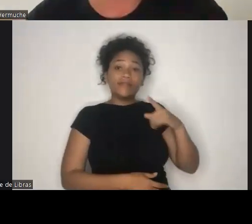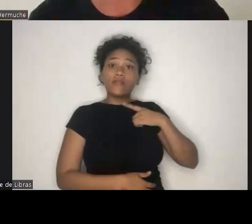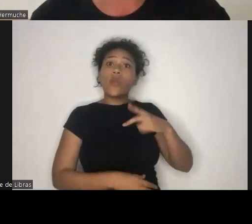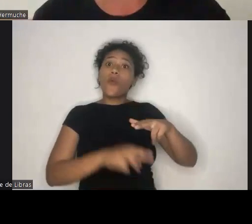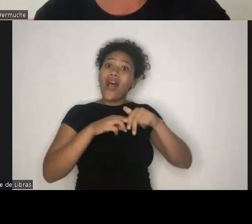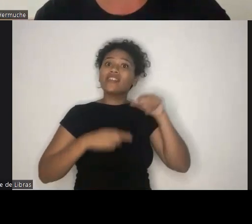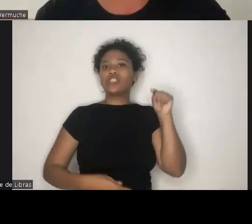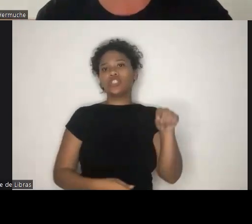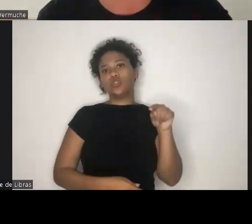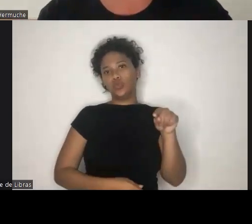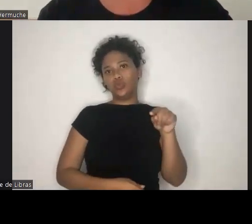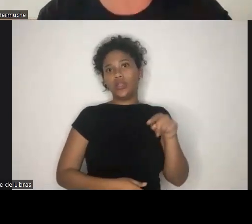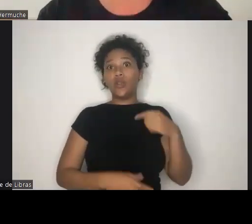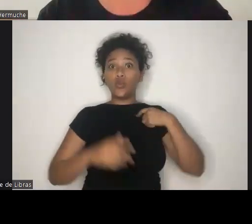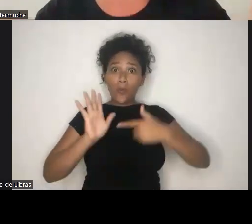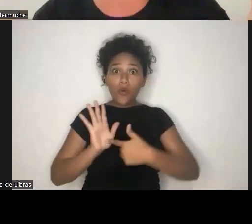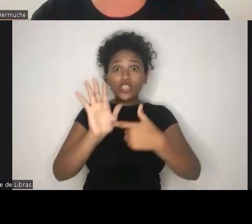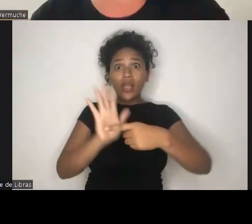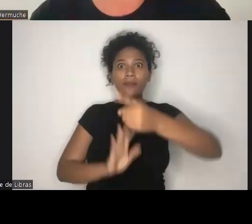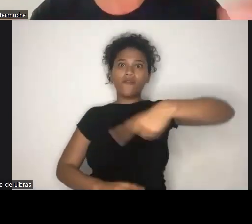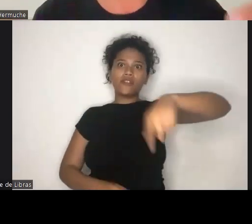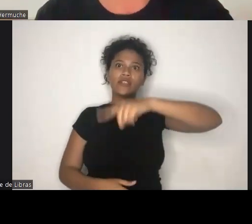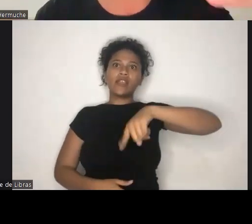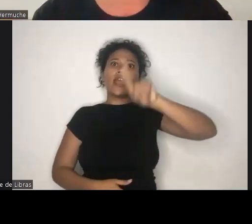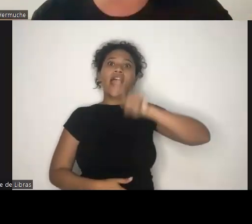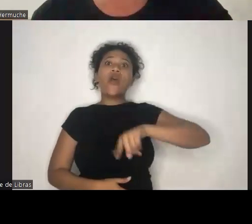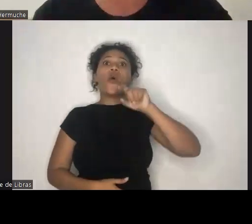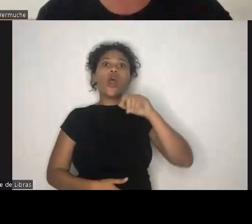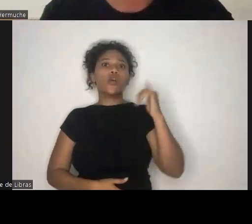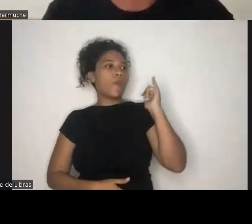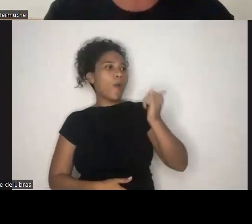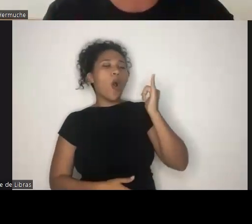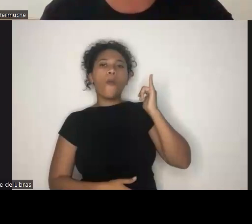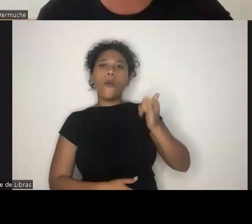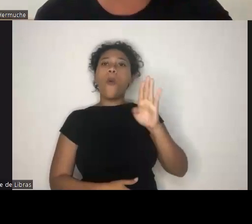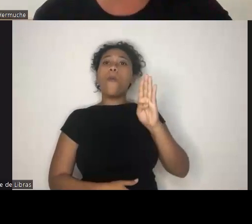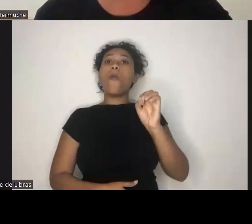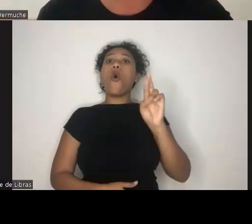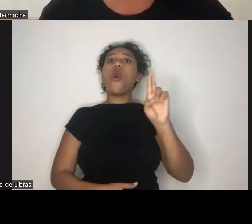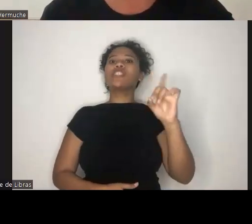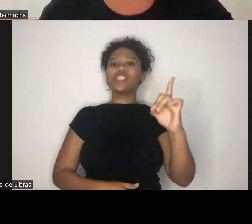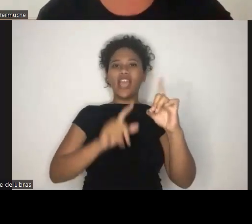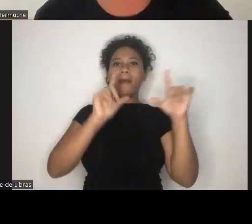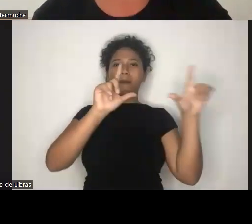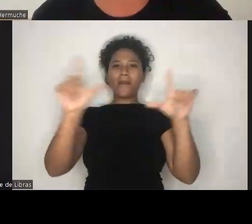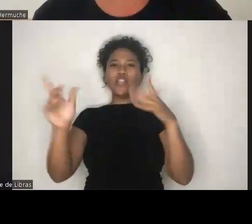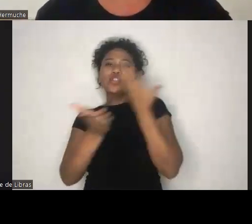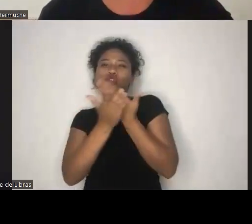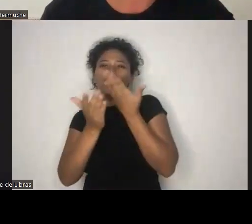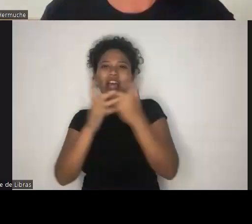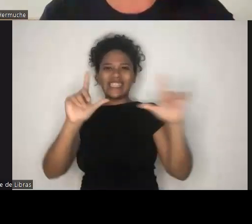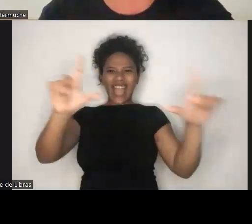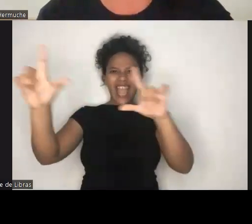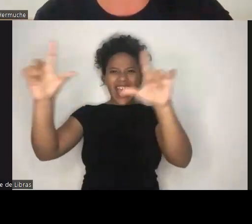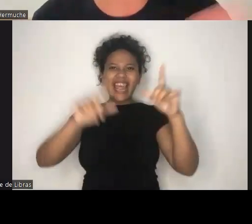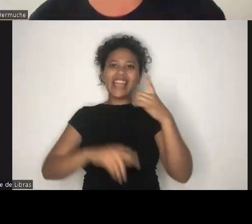disso que eu tô mostrando para vocês aqui que é o Story que é o storyboard que são estudos das cenas que são 3DS